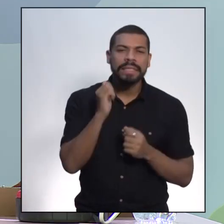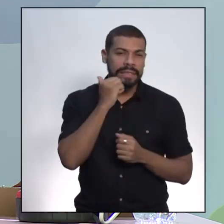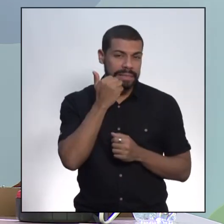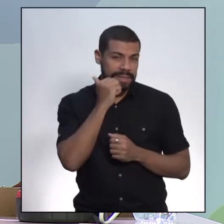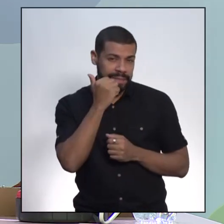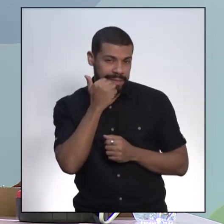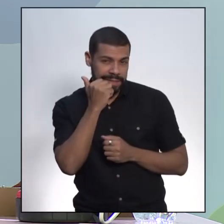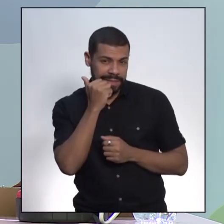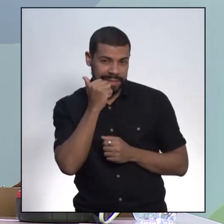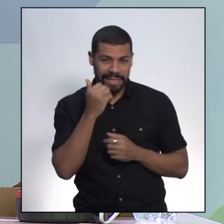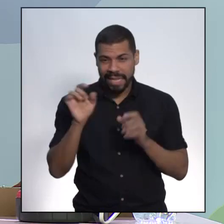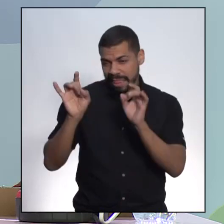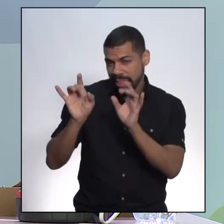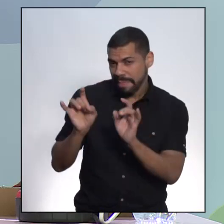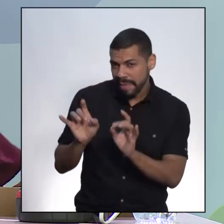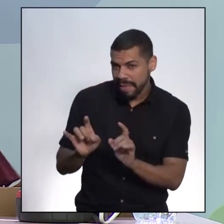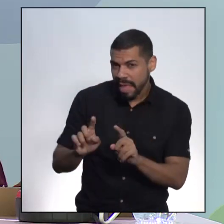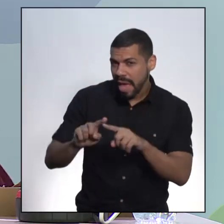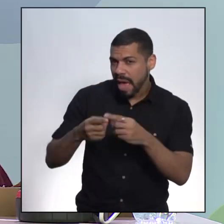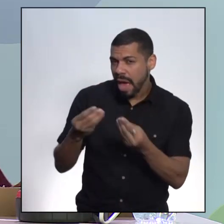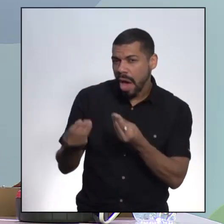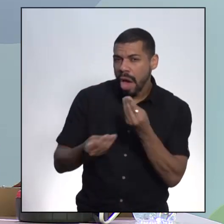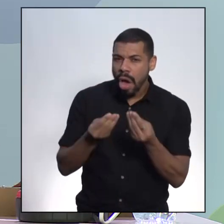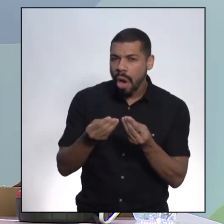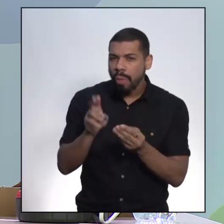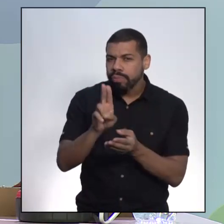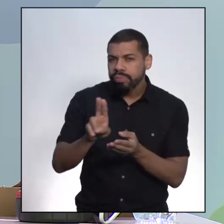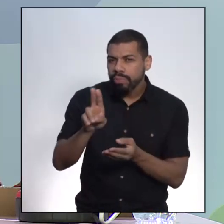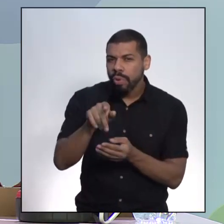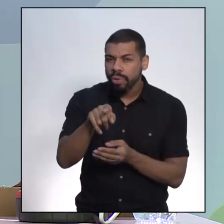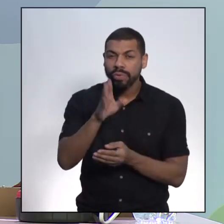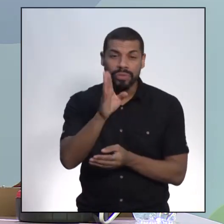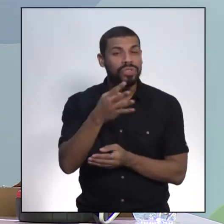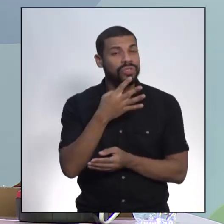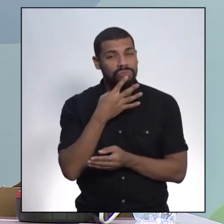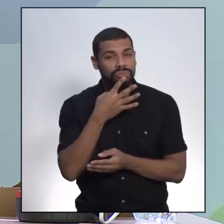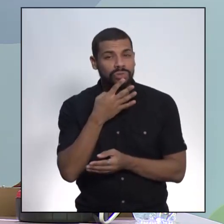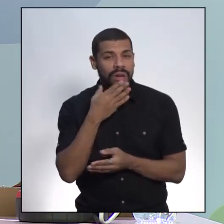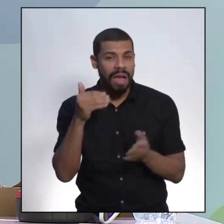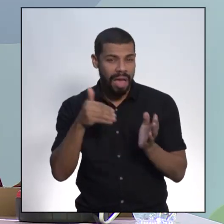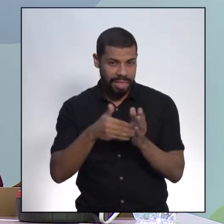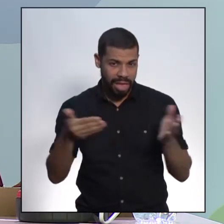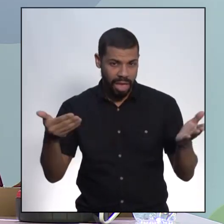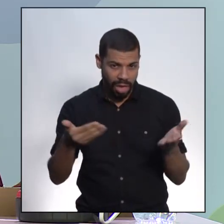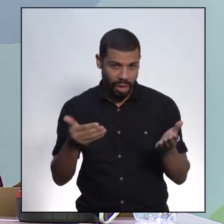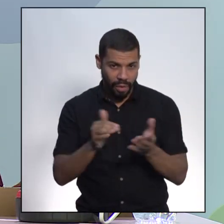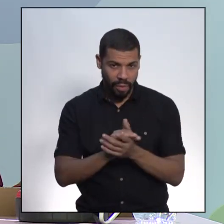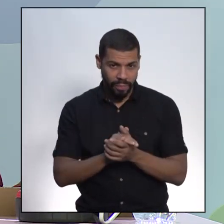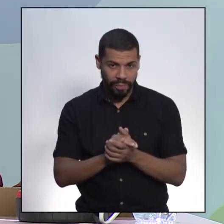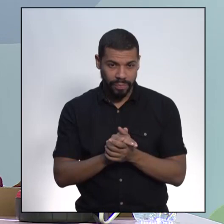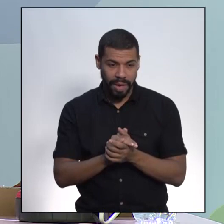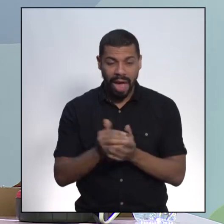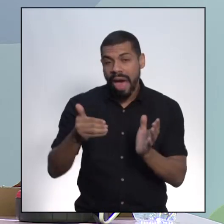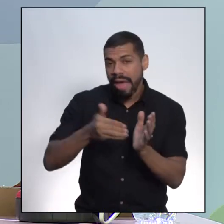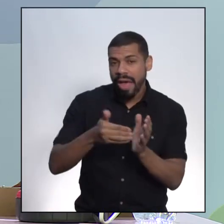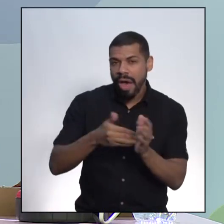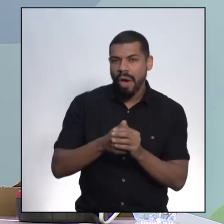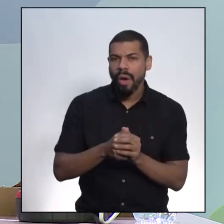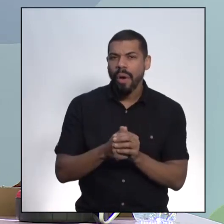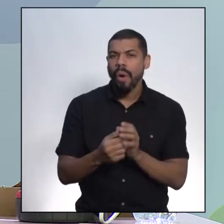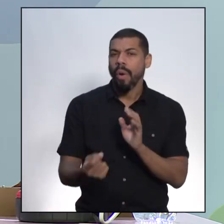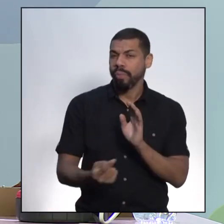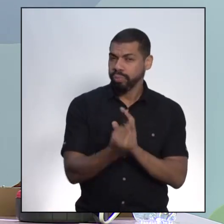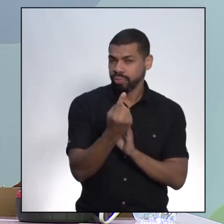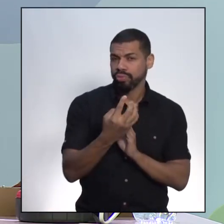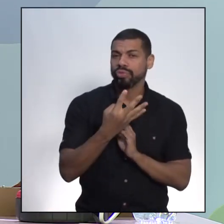vamos aprofundar nesses conhecimentos, porque a gente vai tentar utilizar aquilo que você conhece até hoje, já que nós estamos aqui no 9º ano. Tá? Um